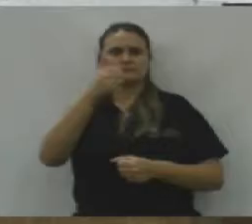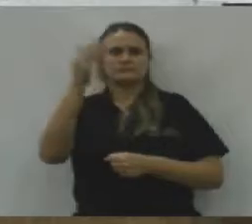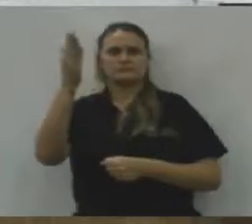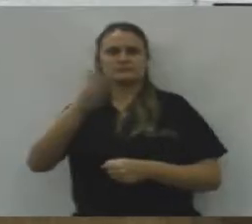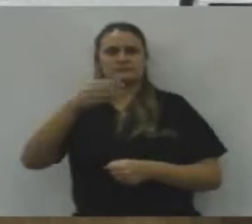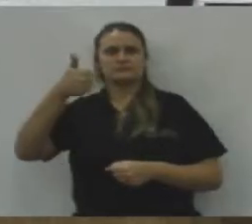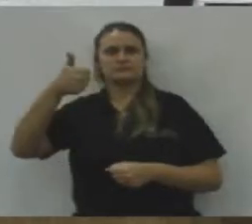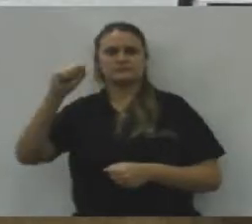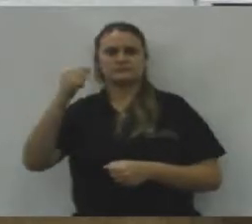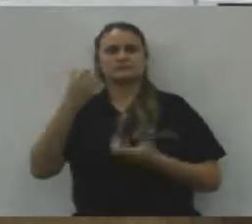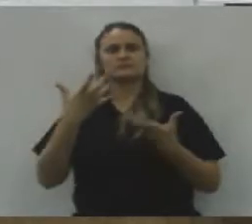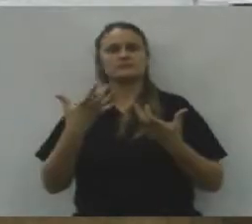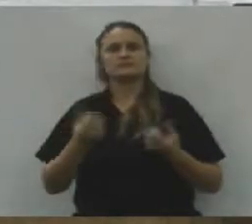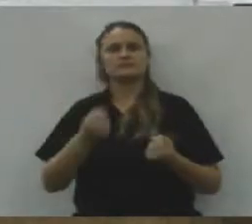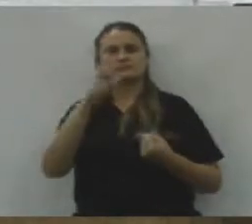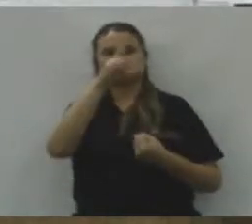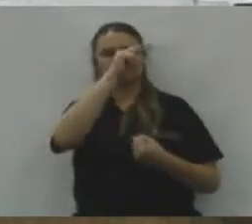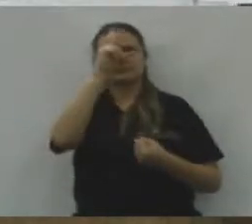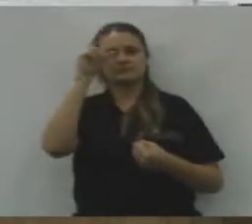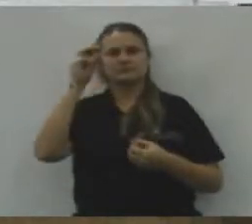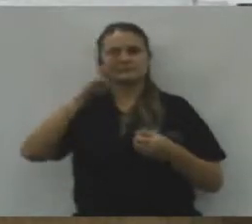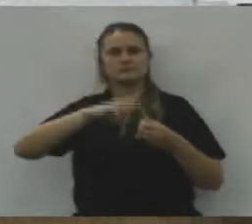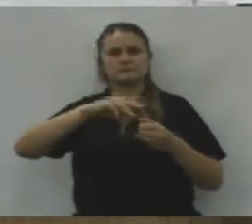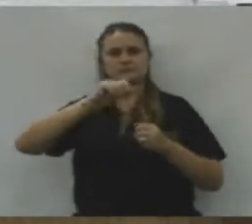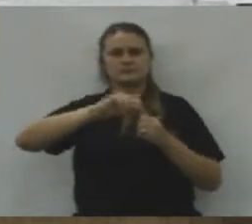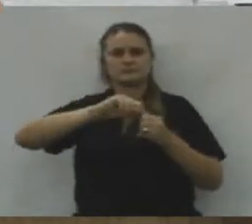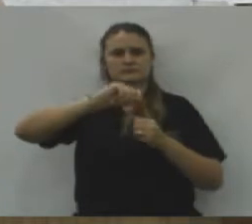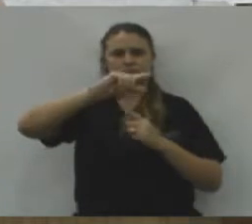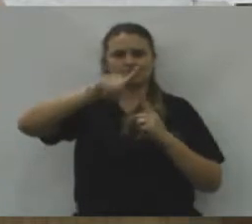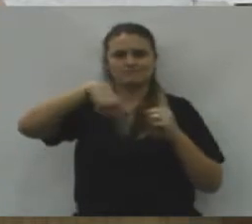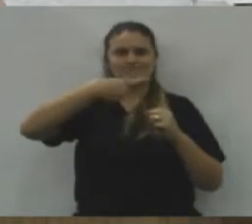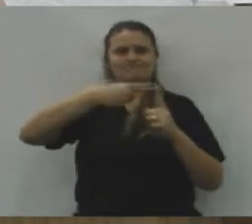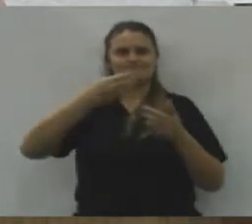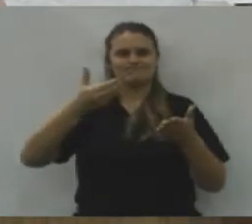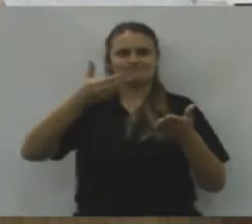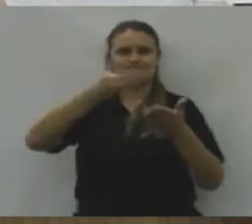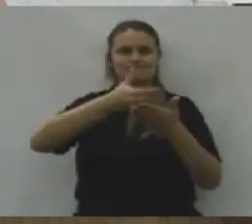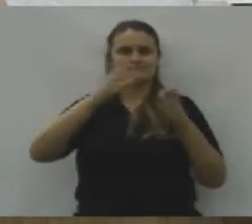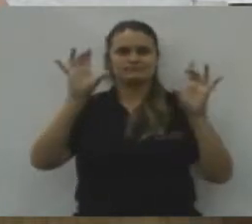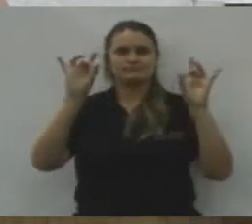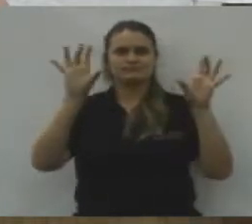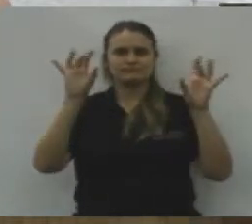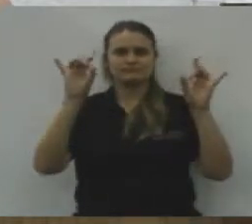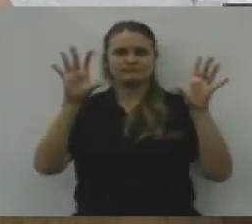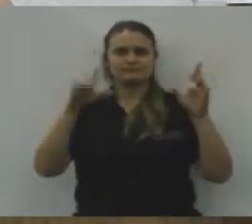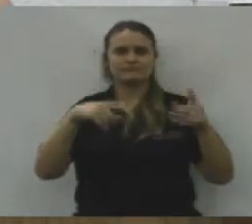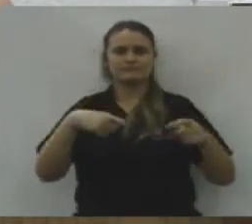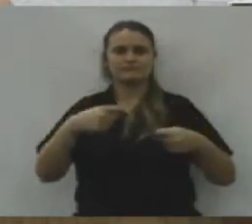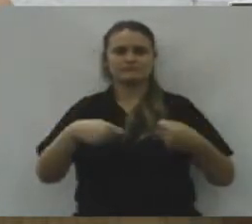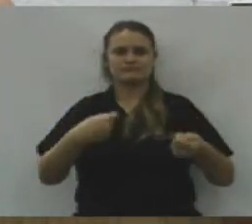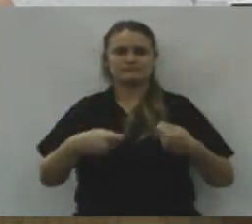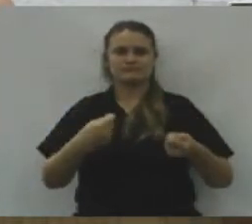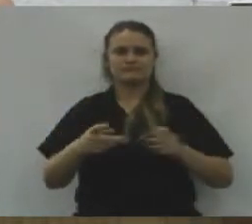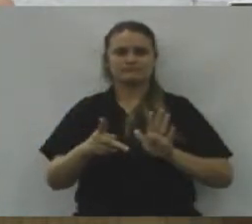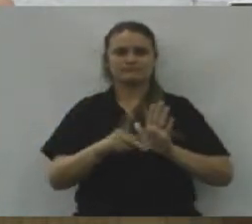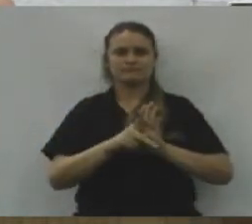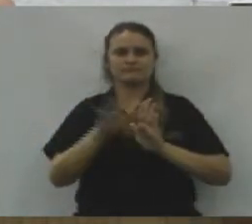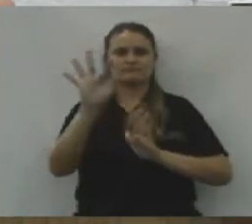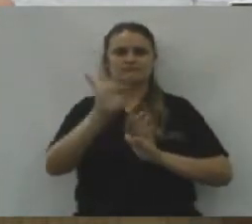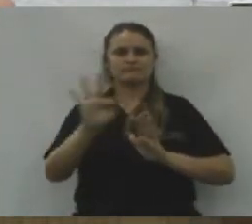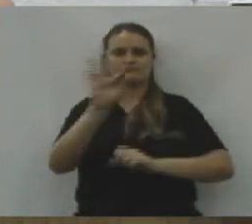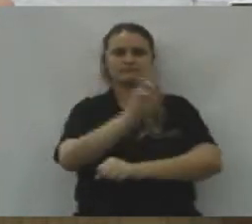1/2018, autoriza o Executivo Municipal a efetuar a abertura de crédito especial no orçamento próprio da UNIUV, de